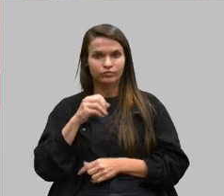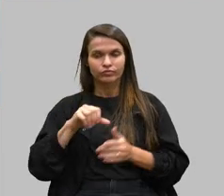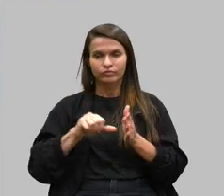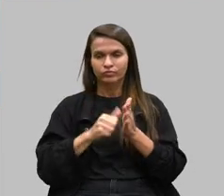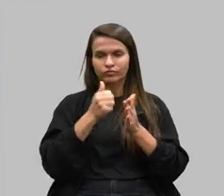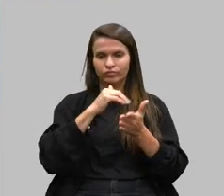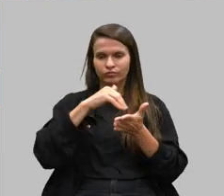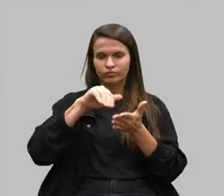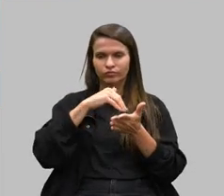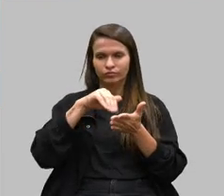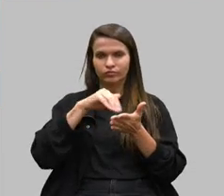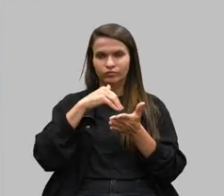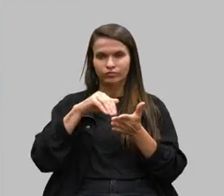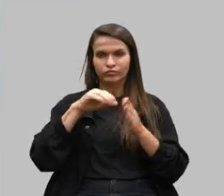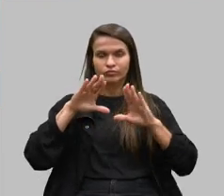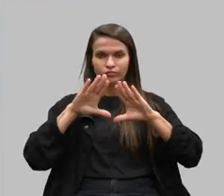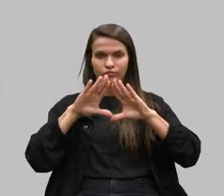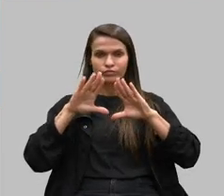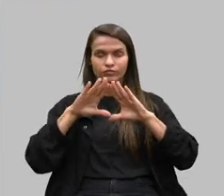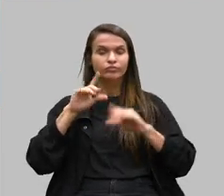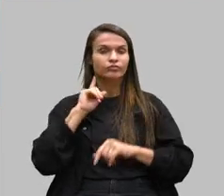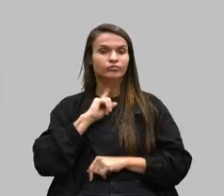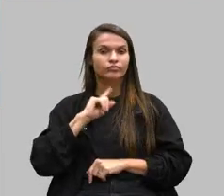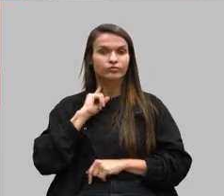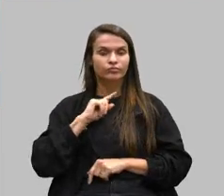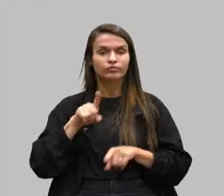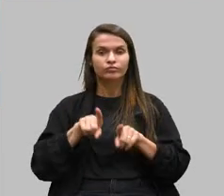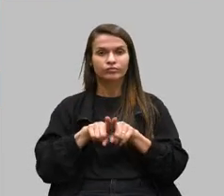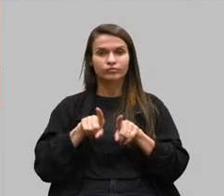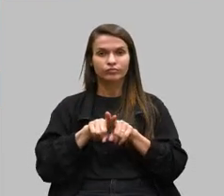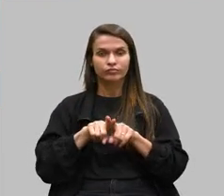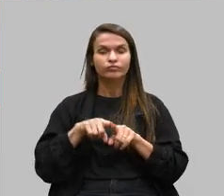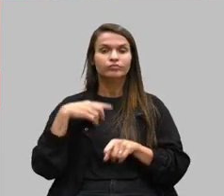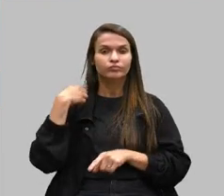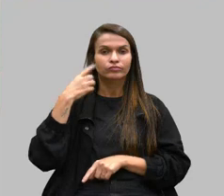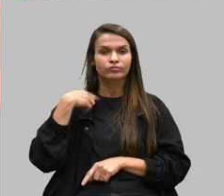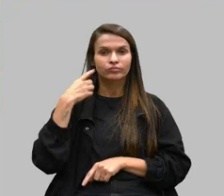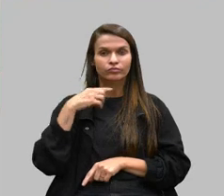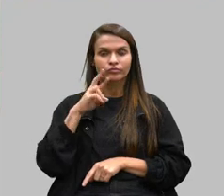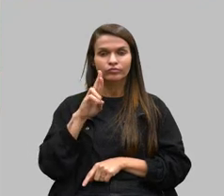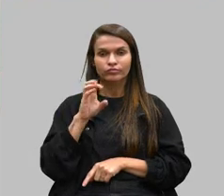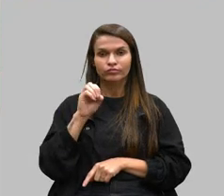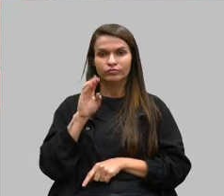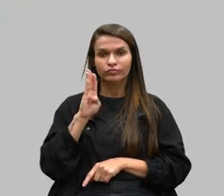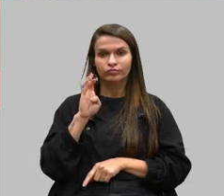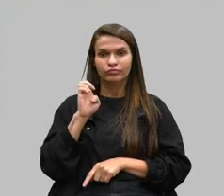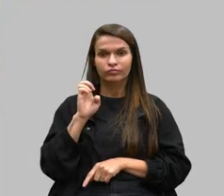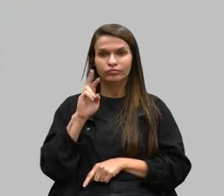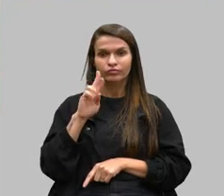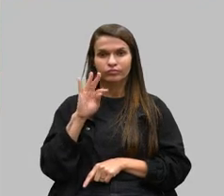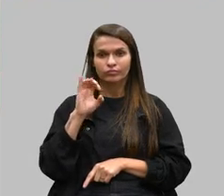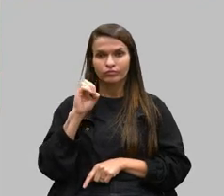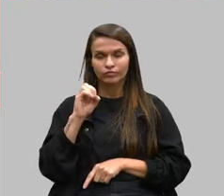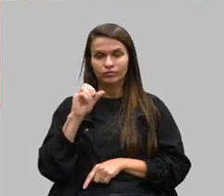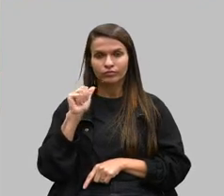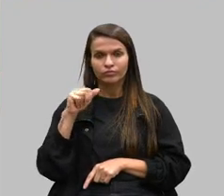Assembleia Legislativa de Minas Gerais e conosco também o deputado Roberto Andrade